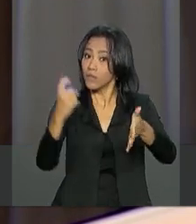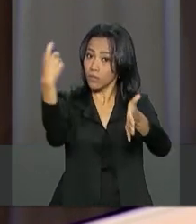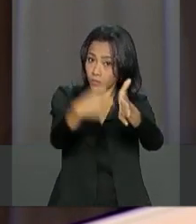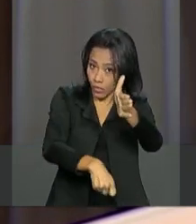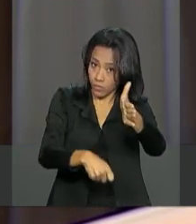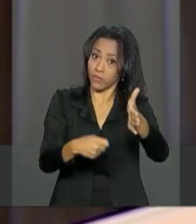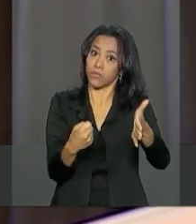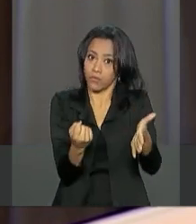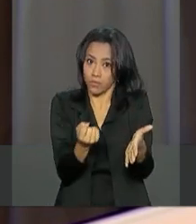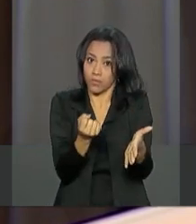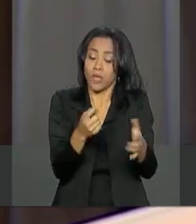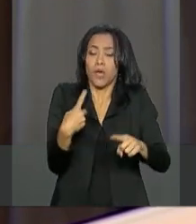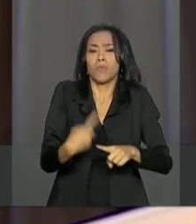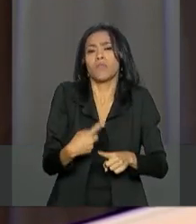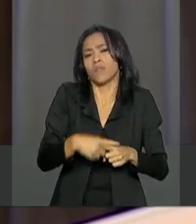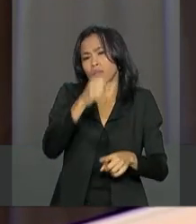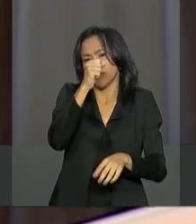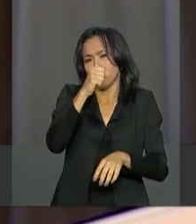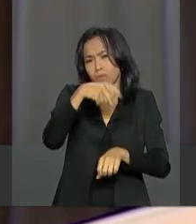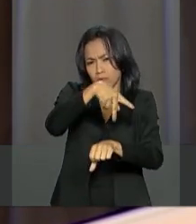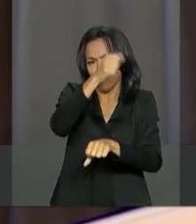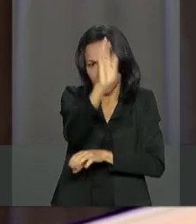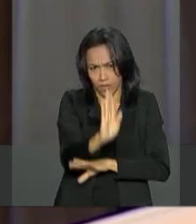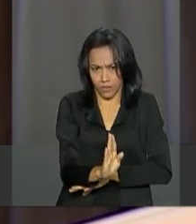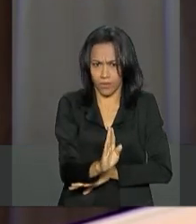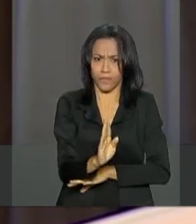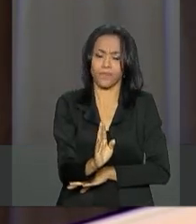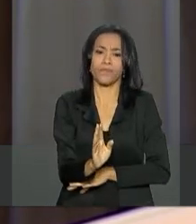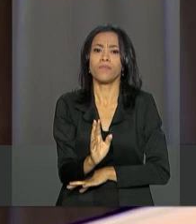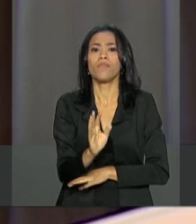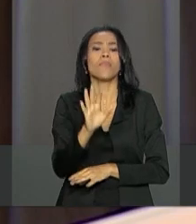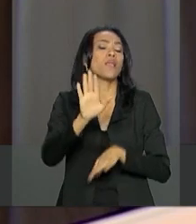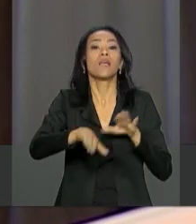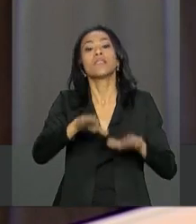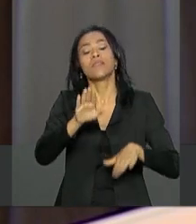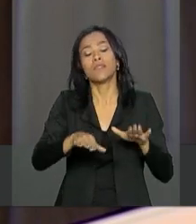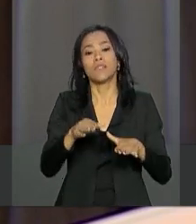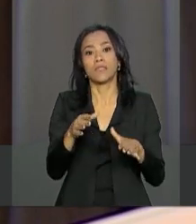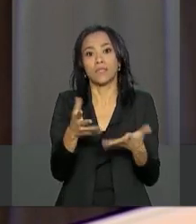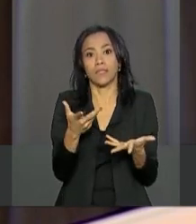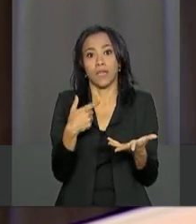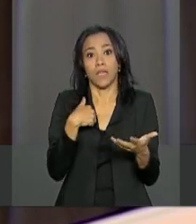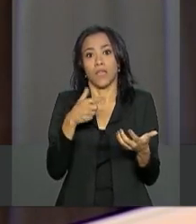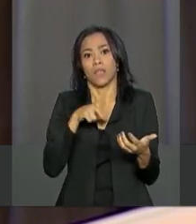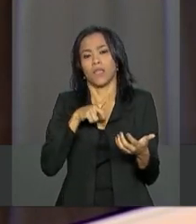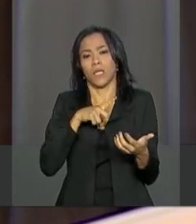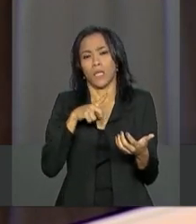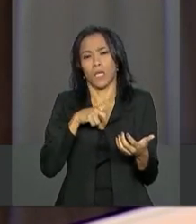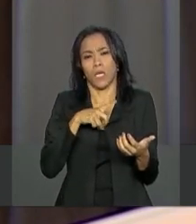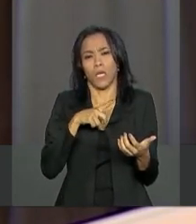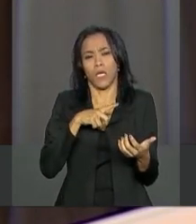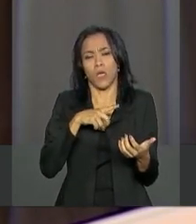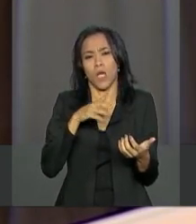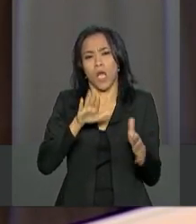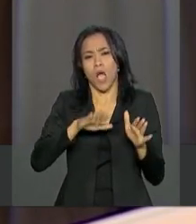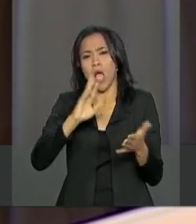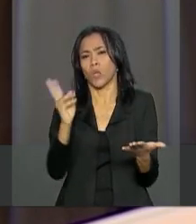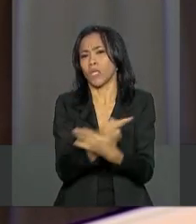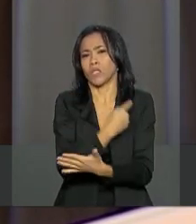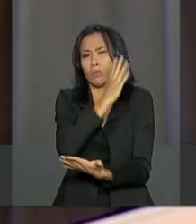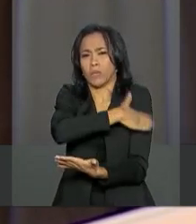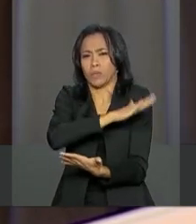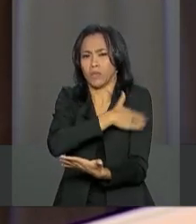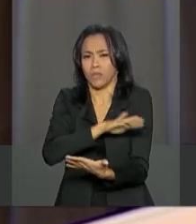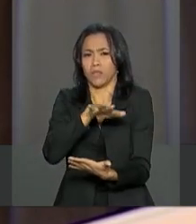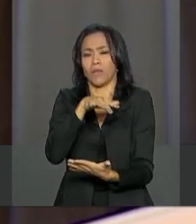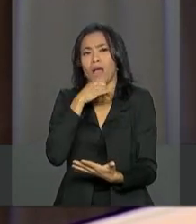Brasil, os rótulos, muitas vezes, eles perdem consistência e ganham até um certo preconceito. E é interessante